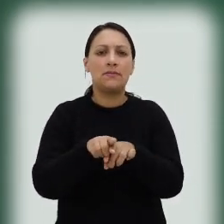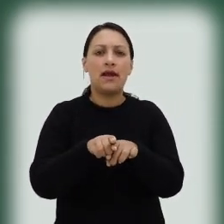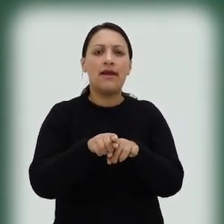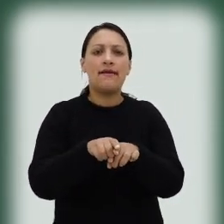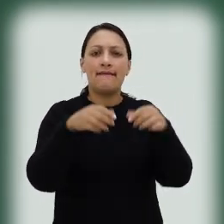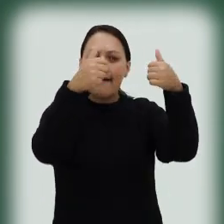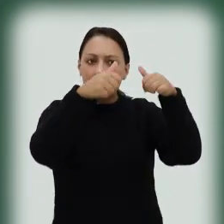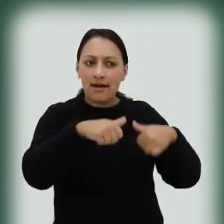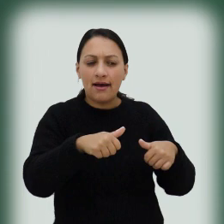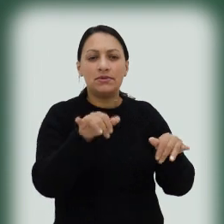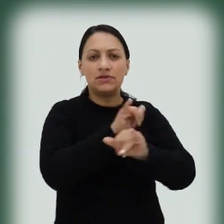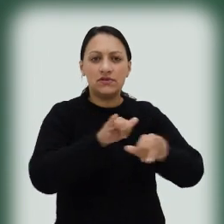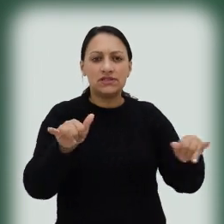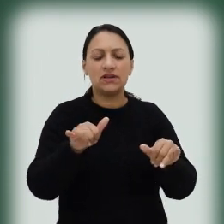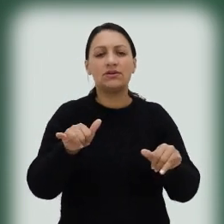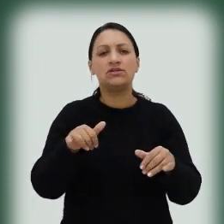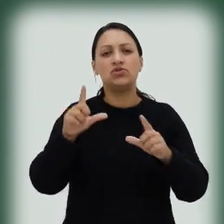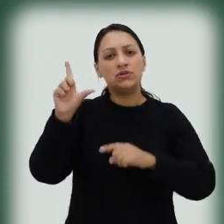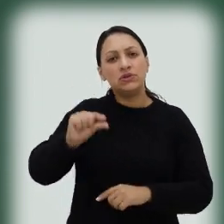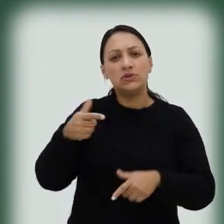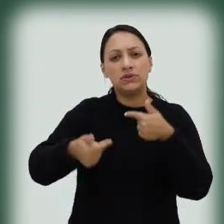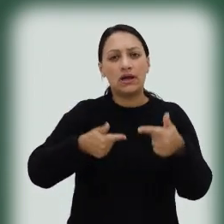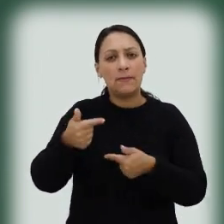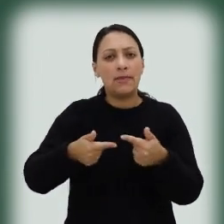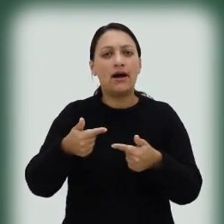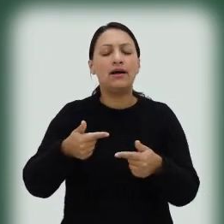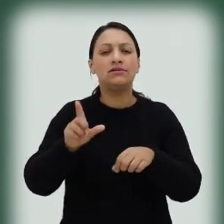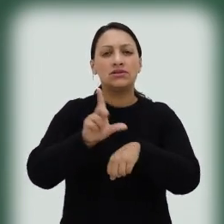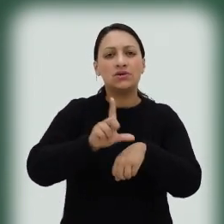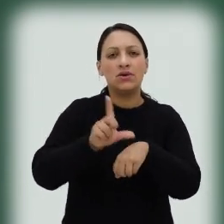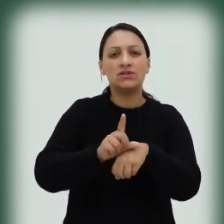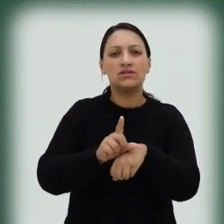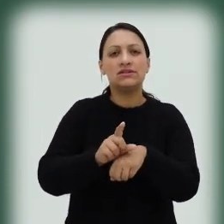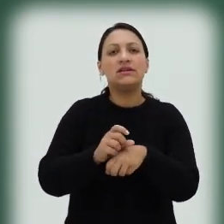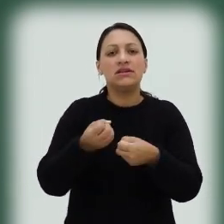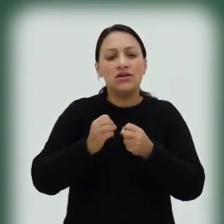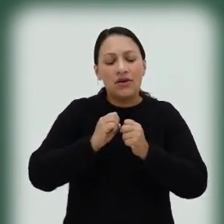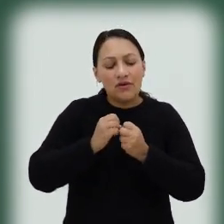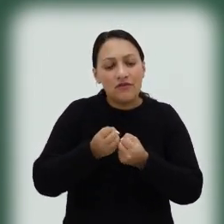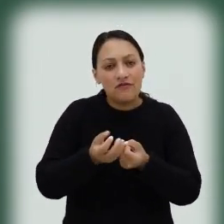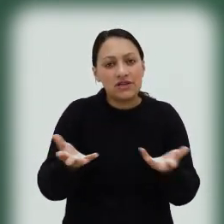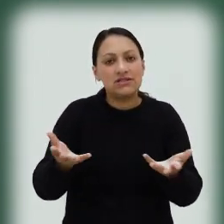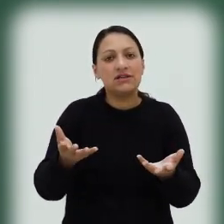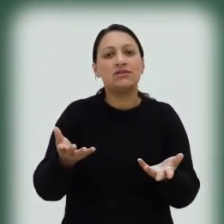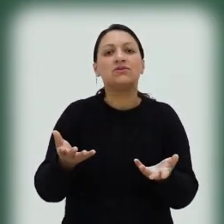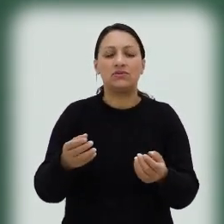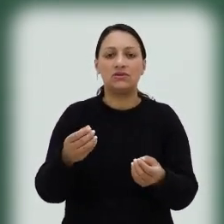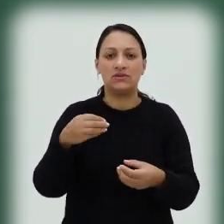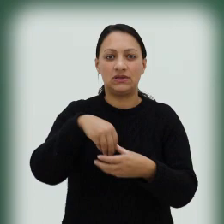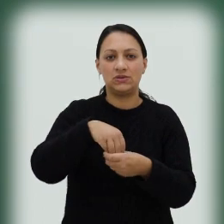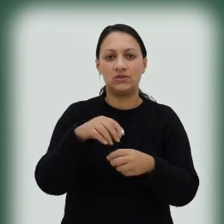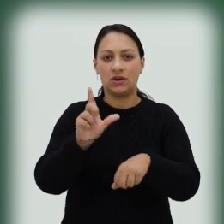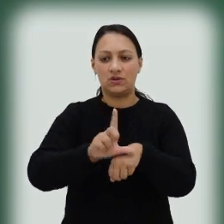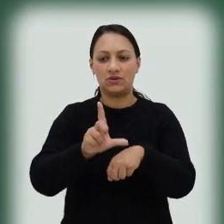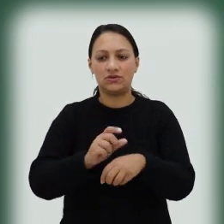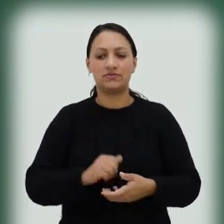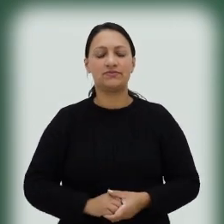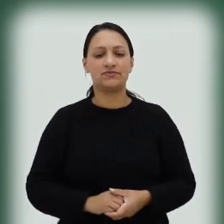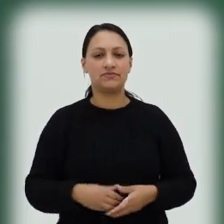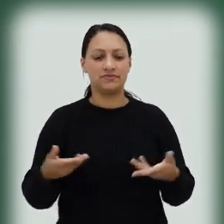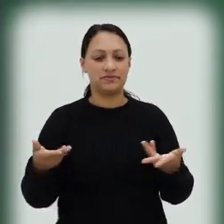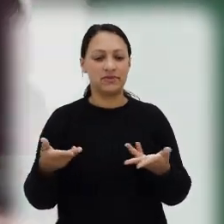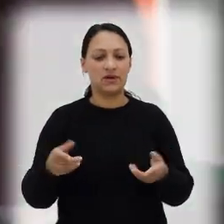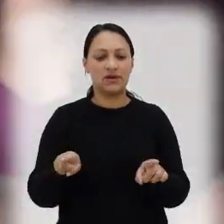do varejista e aumentando as suas vendas pela divulgação das ofertas em loja. Obrigada. Para fechar, Vanelos